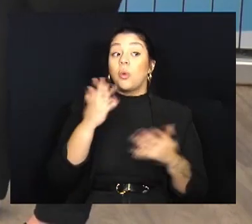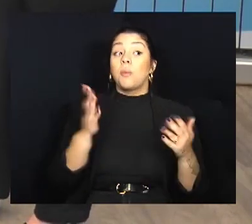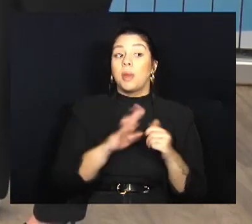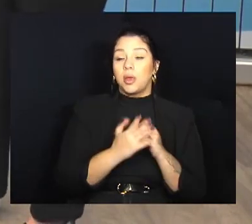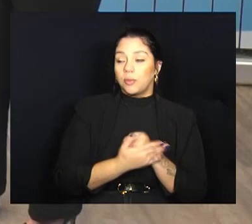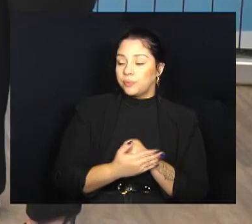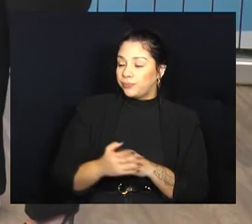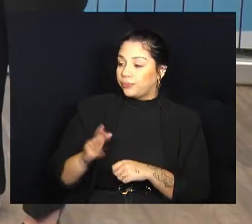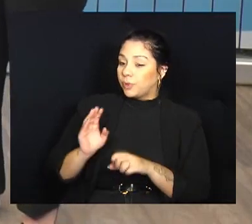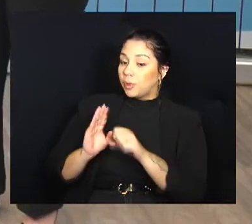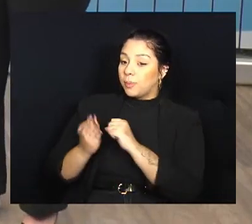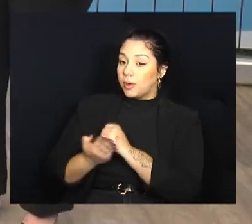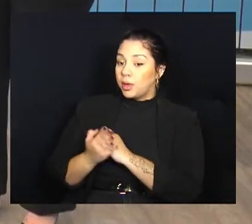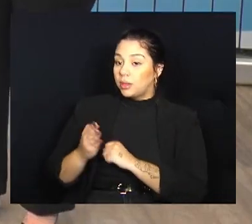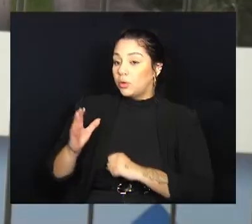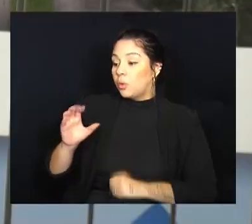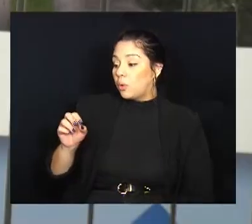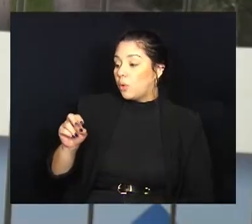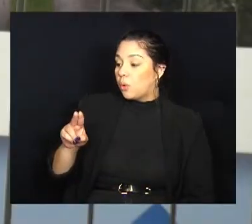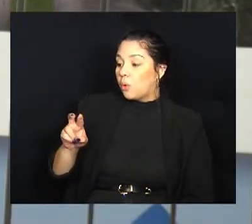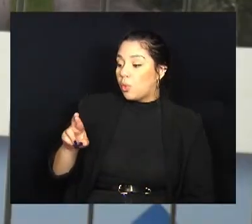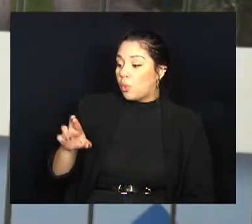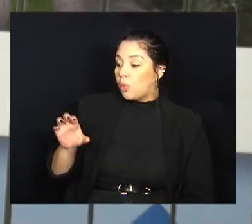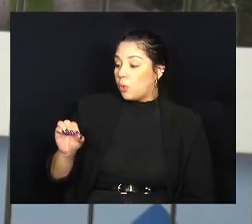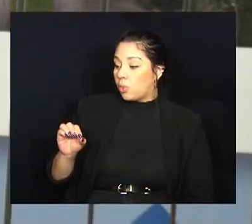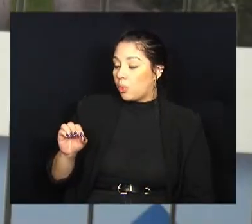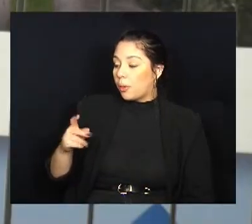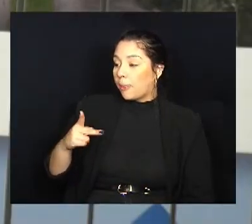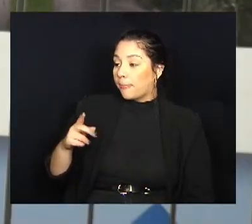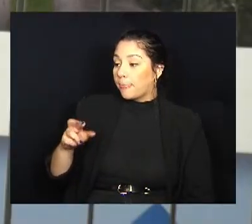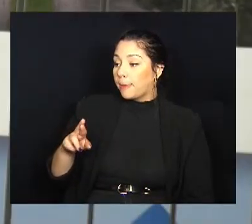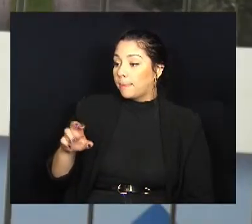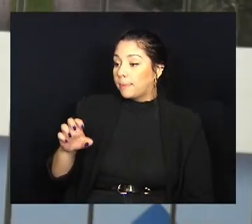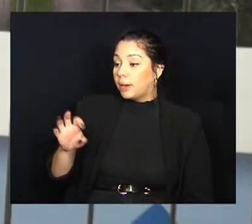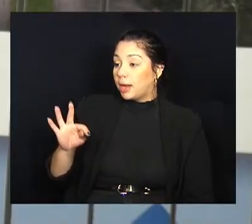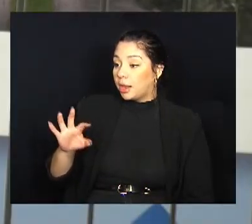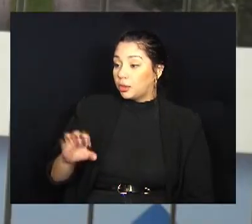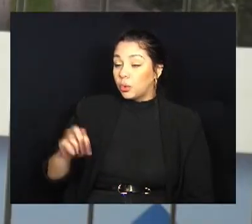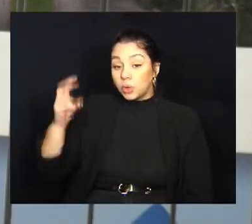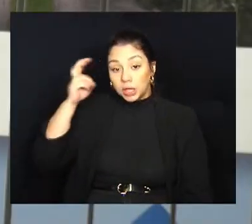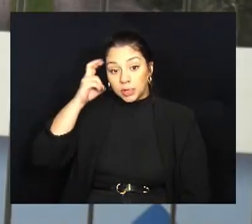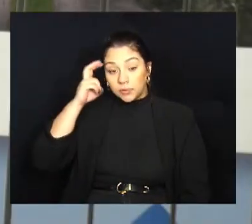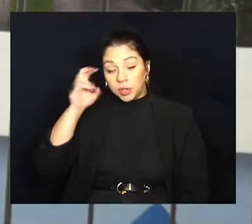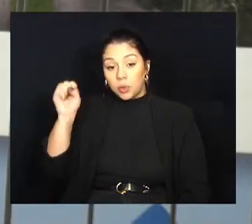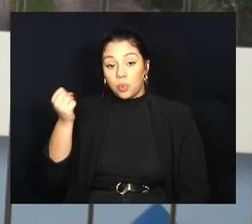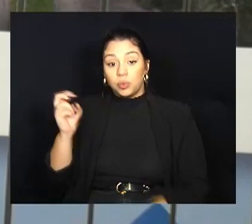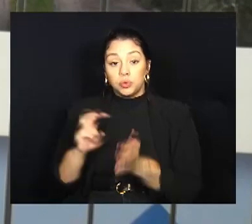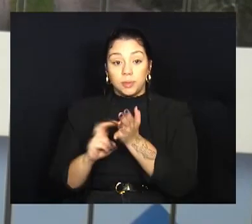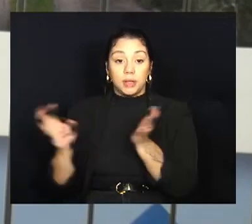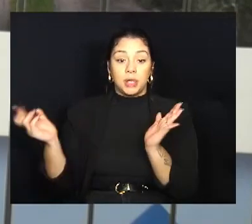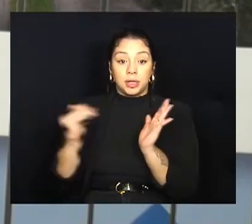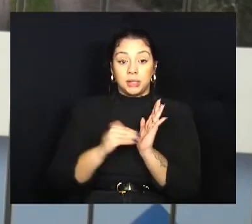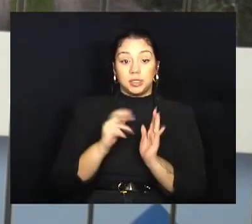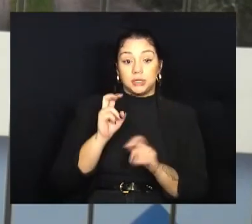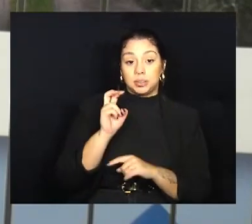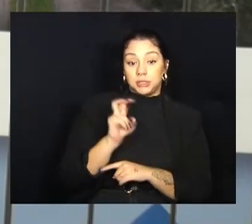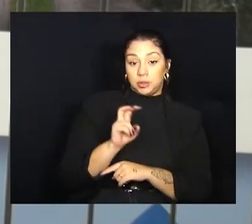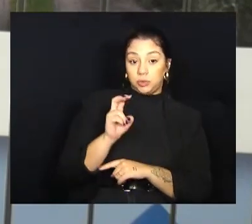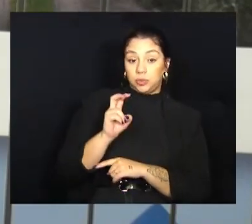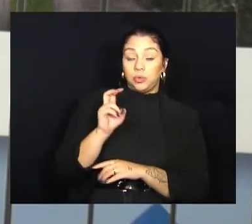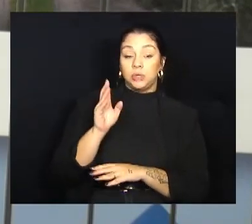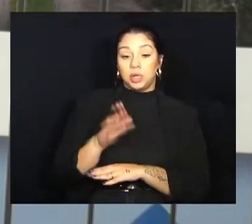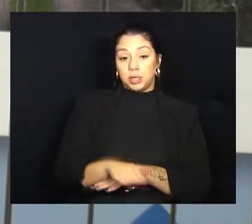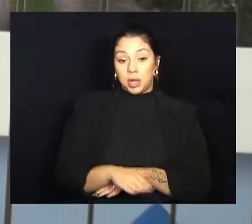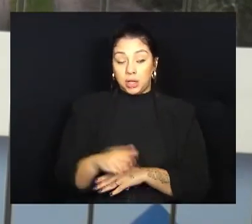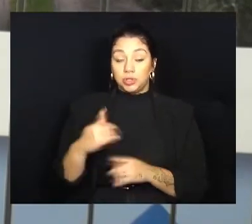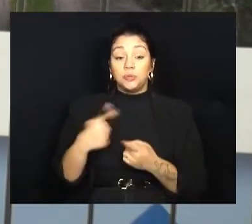No Jardim Ouro Preto, nesta quinta-feira, nós teremos aí das 8 da manhã às 5 da tarde sem água, porque